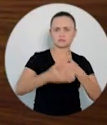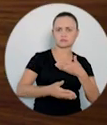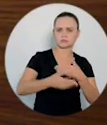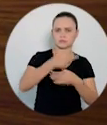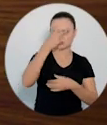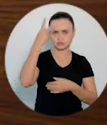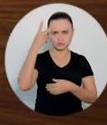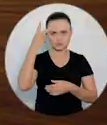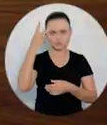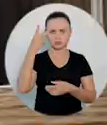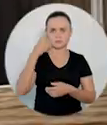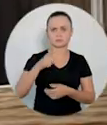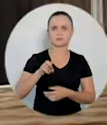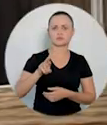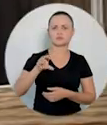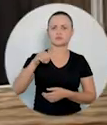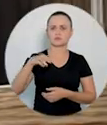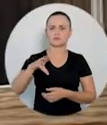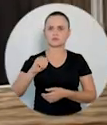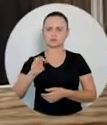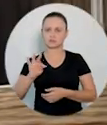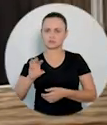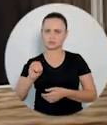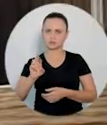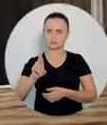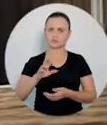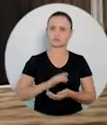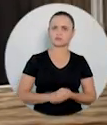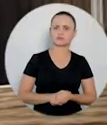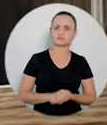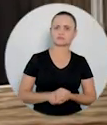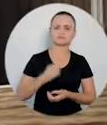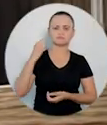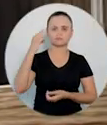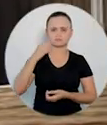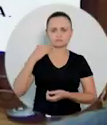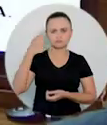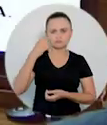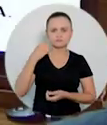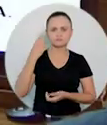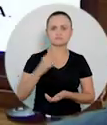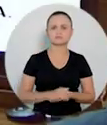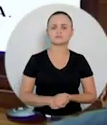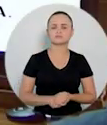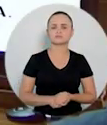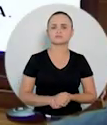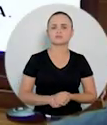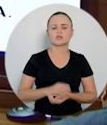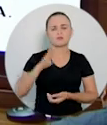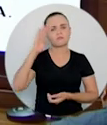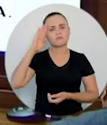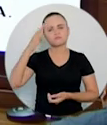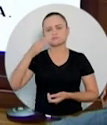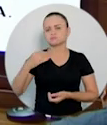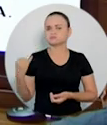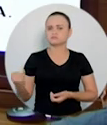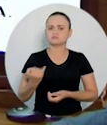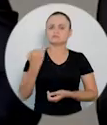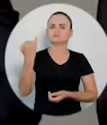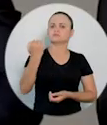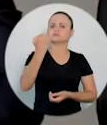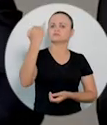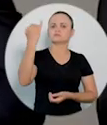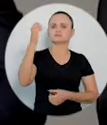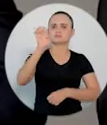advogada ao tentar se impor perante um agente público. Cenário repudiado, uma vez que os advogados e